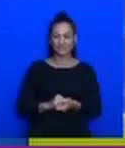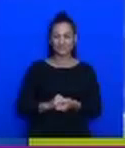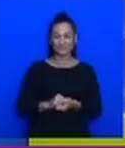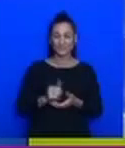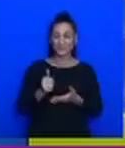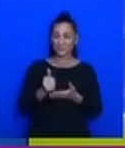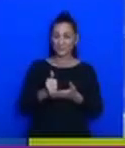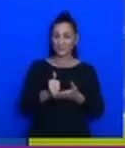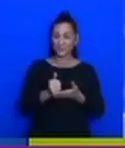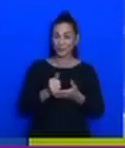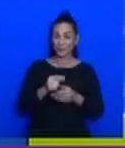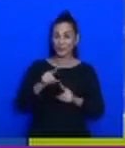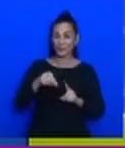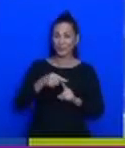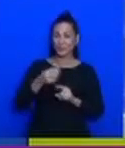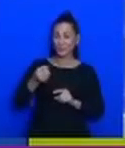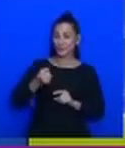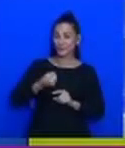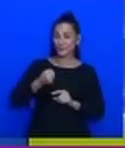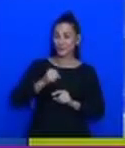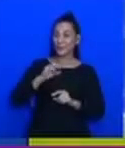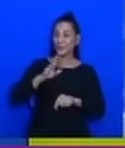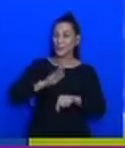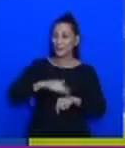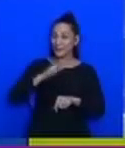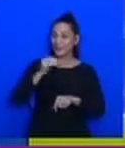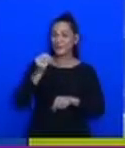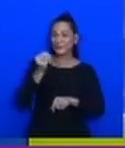Vem aí mais uma dezena, mais oportunidade, hein?